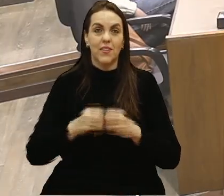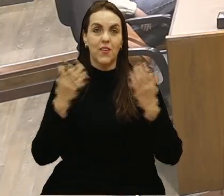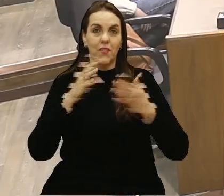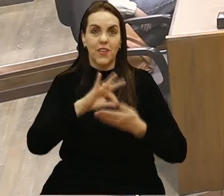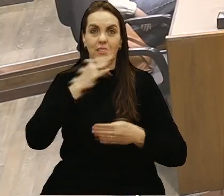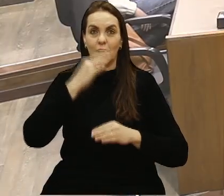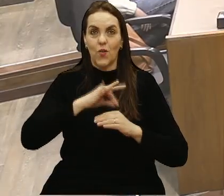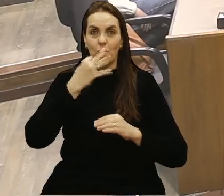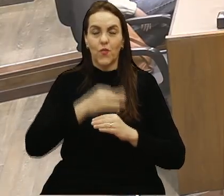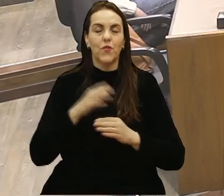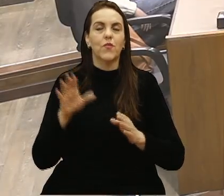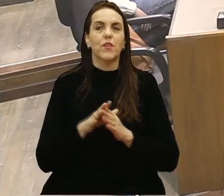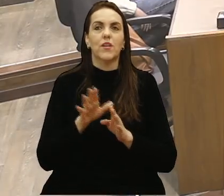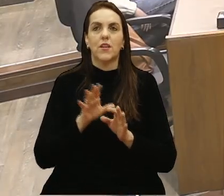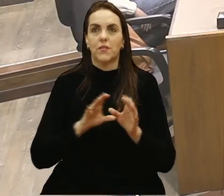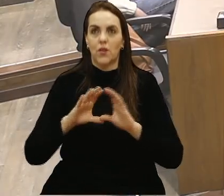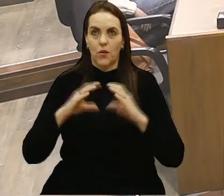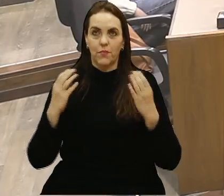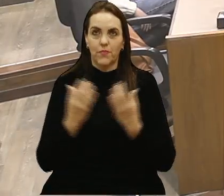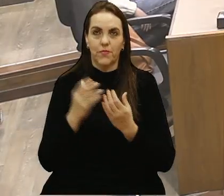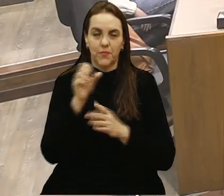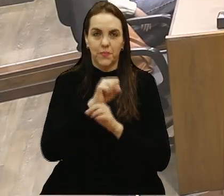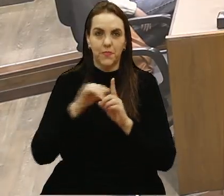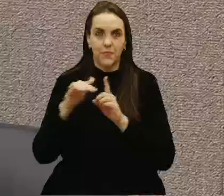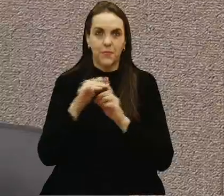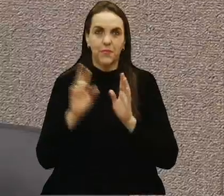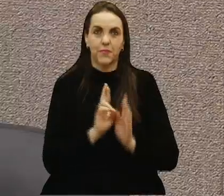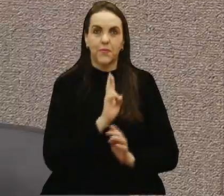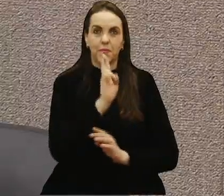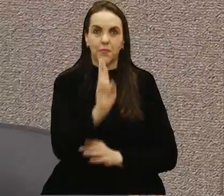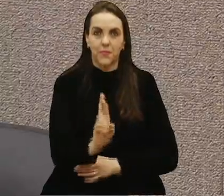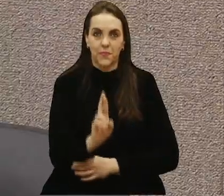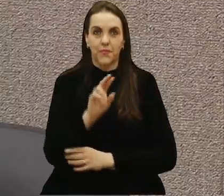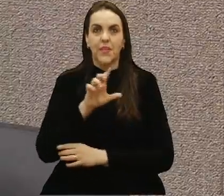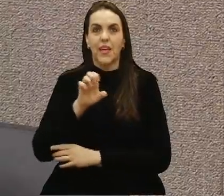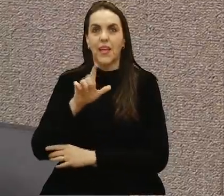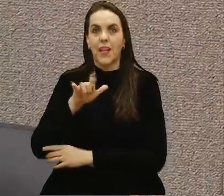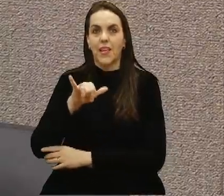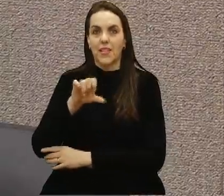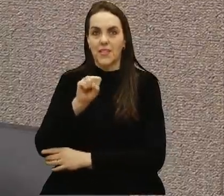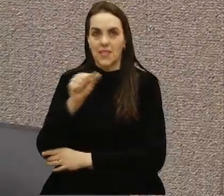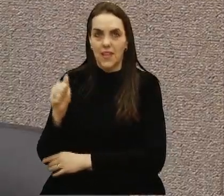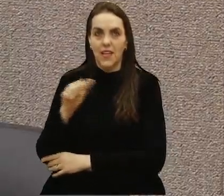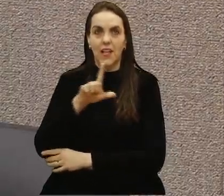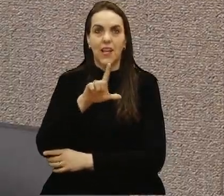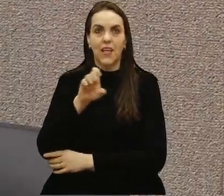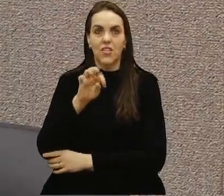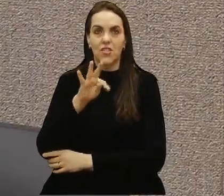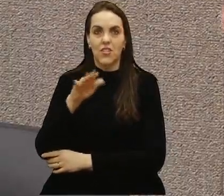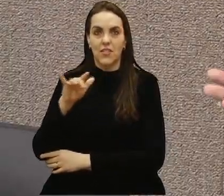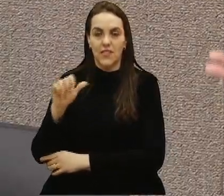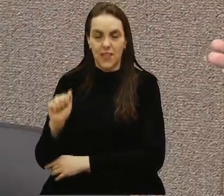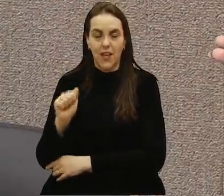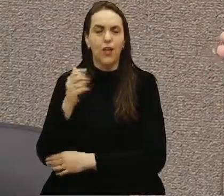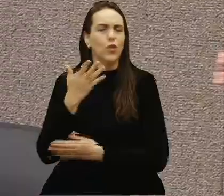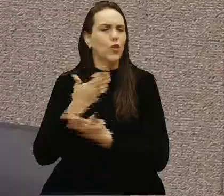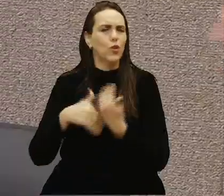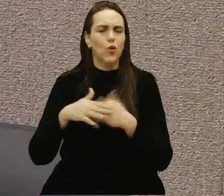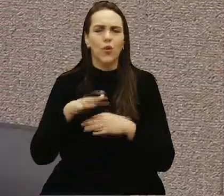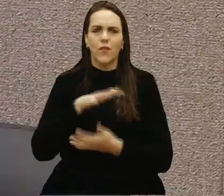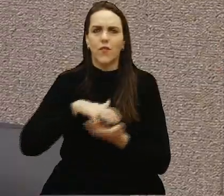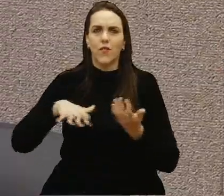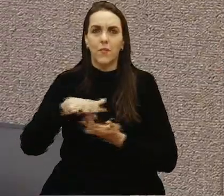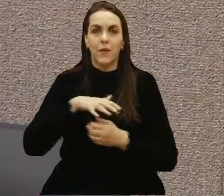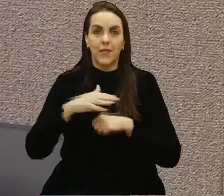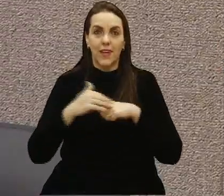comissão social aqui, representada pela Elisa, pela Letícia, o nosso presidente Bertotto. Todo o nosso envolvimento, todo o nosso carinho pela Festa da